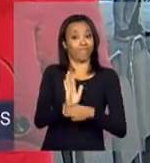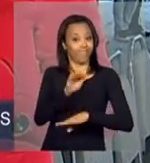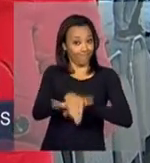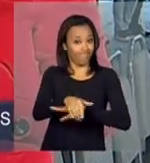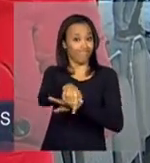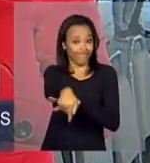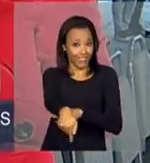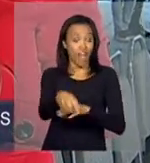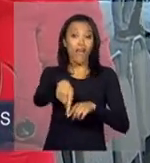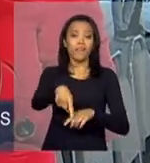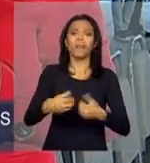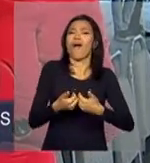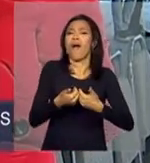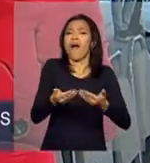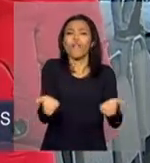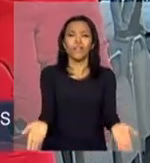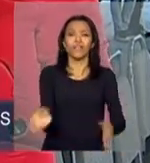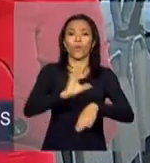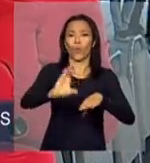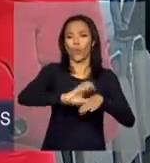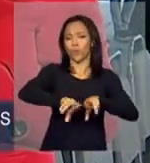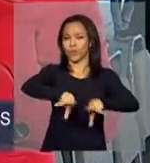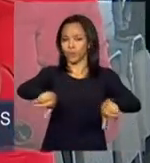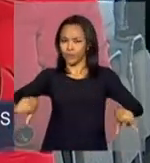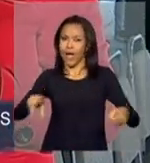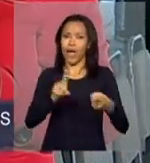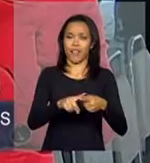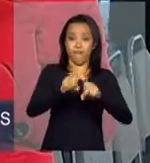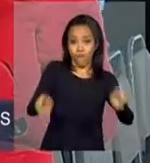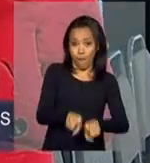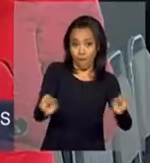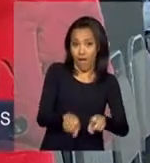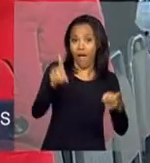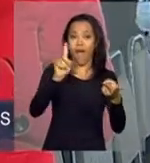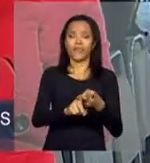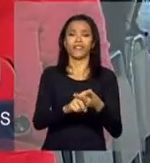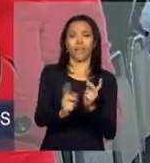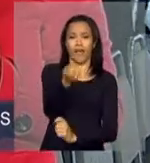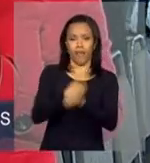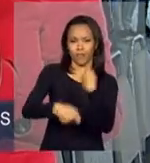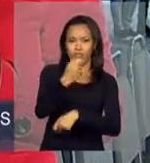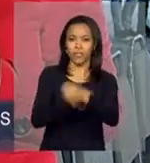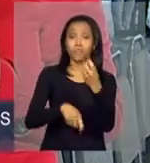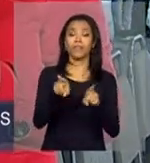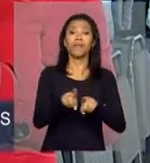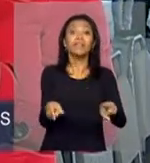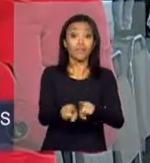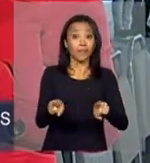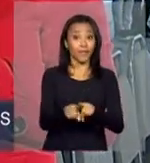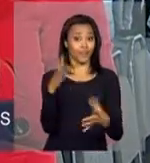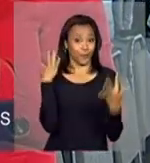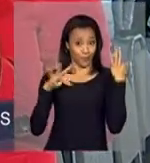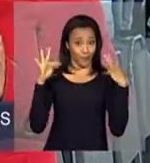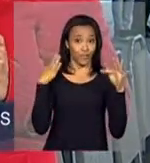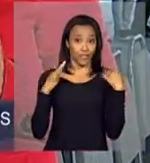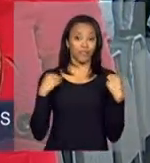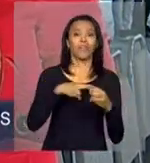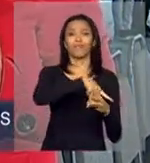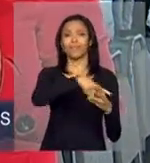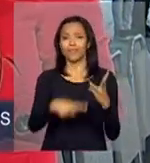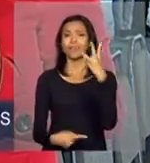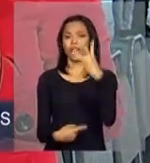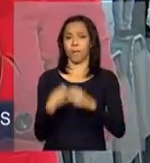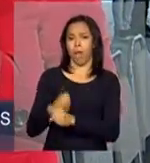aqui são oferecidos cursos, por exemplo, de técnico em informática, administração e também turismo. Há três